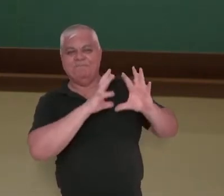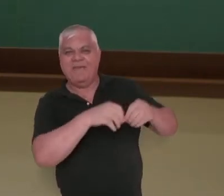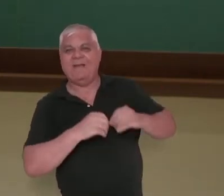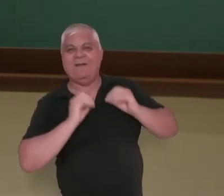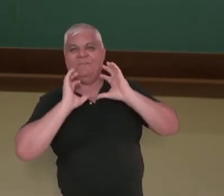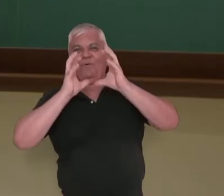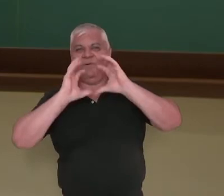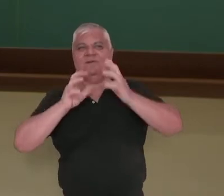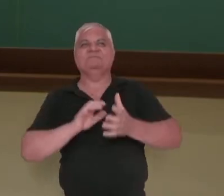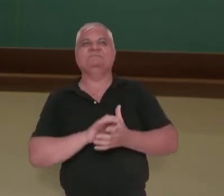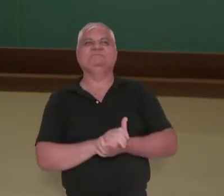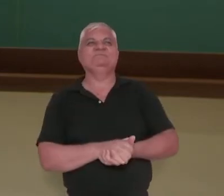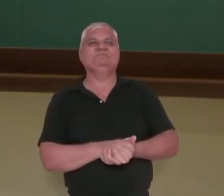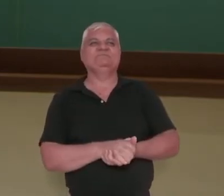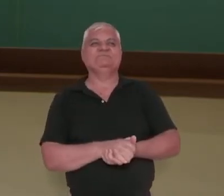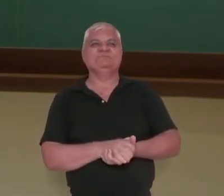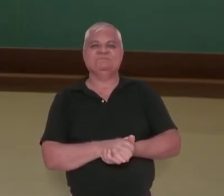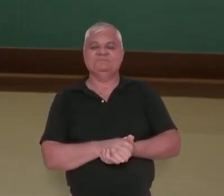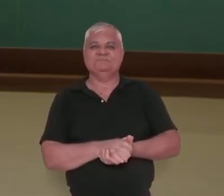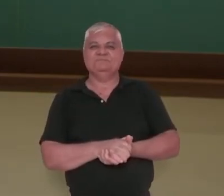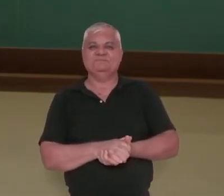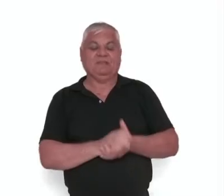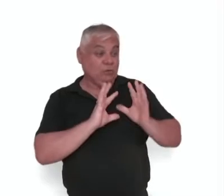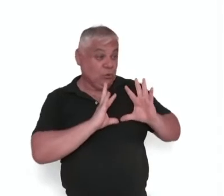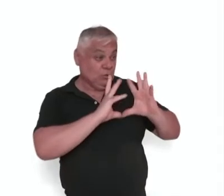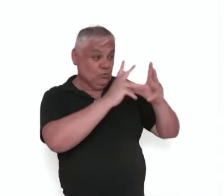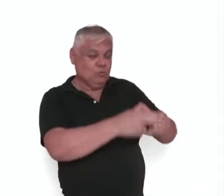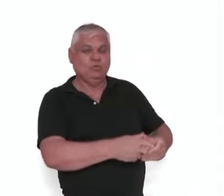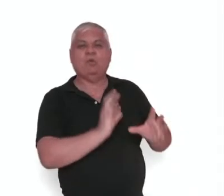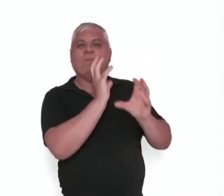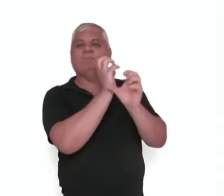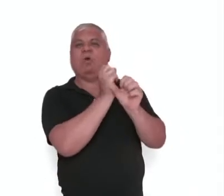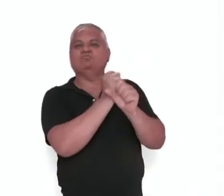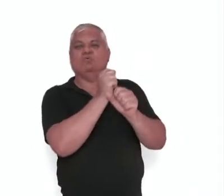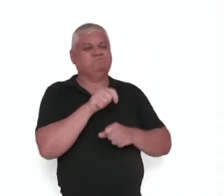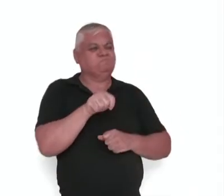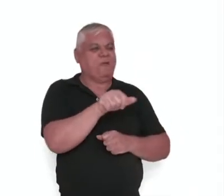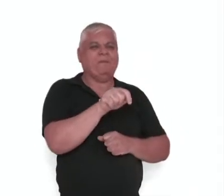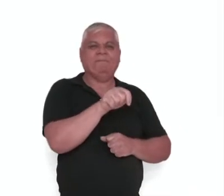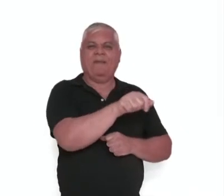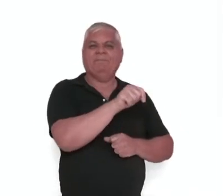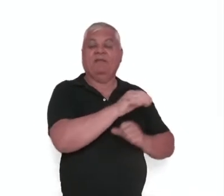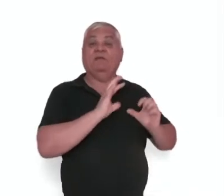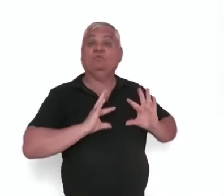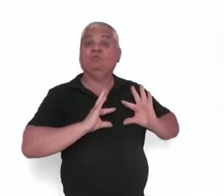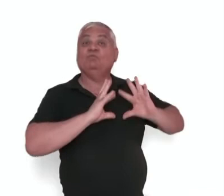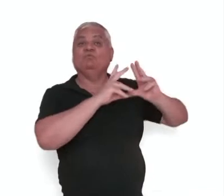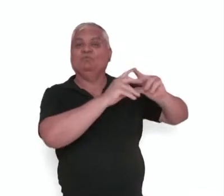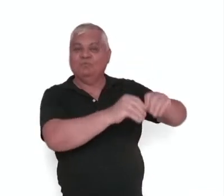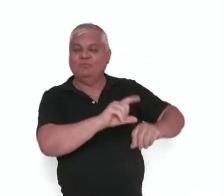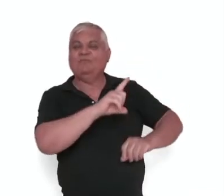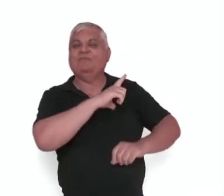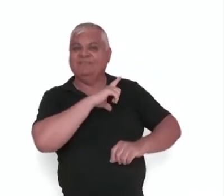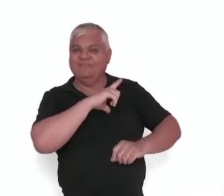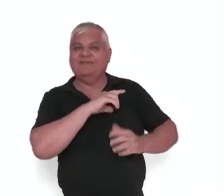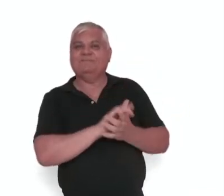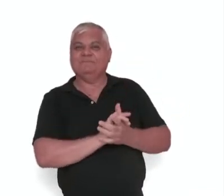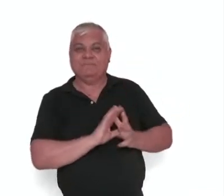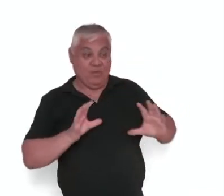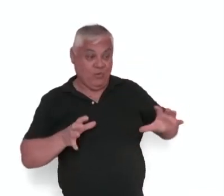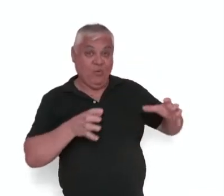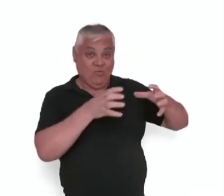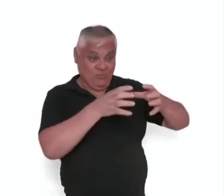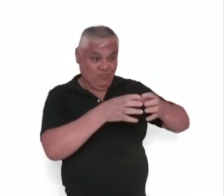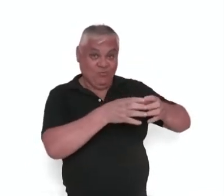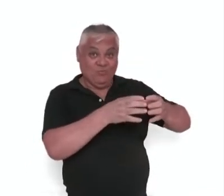bola. Todos marcam ponto. Nesse tipo de jogo semi-cooperativo, a equipe vencedora será aquela